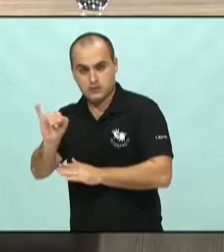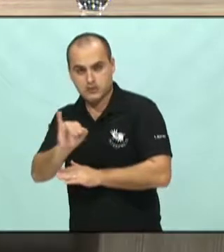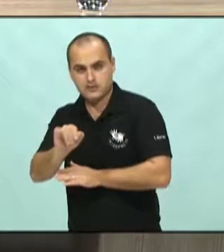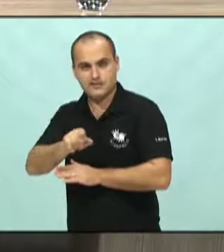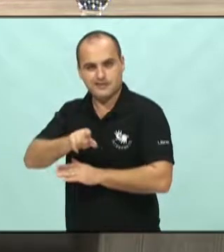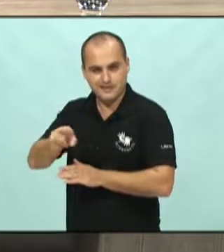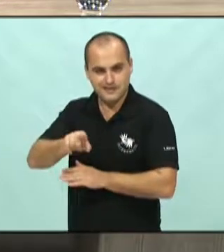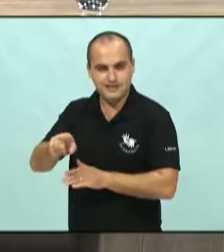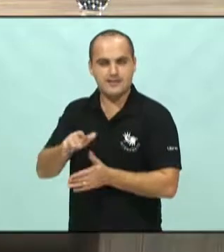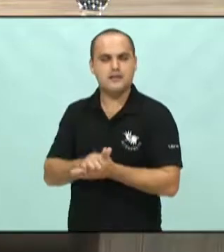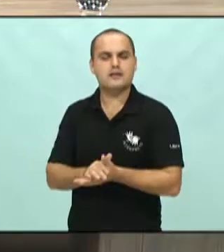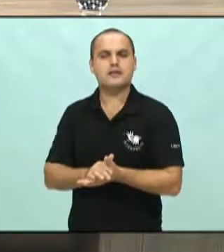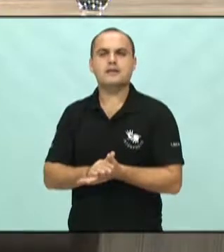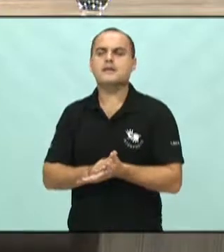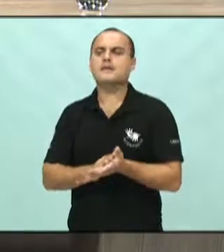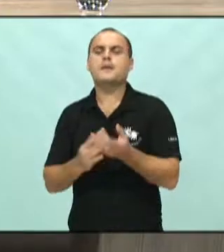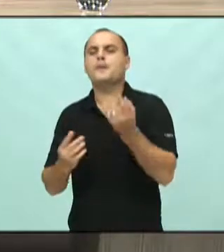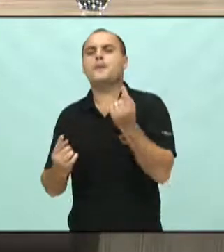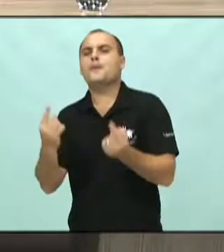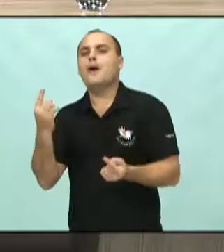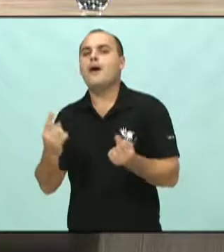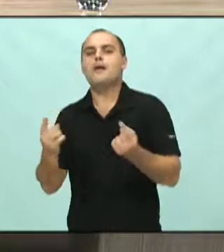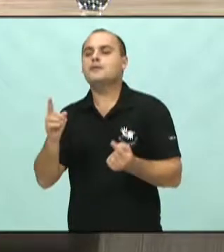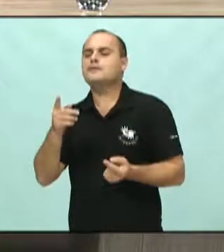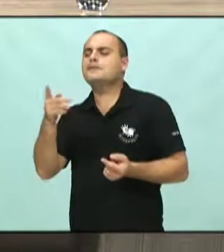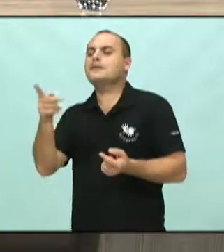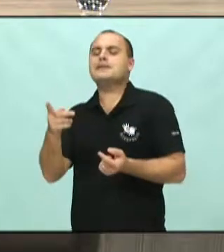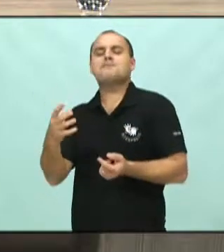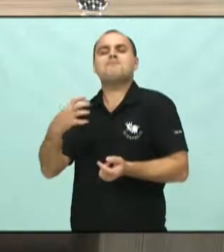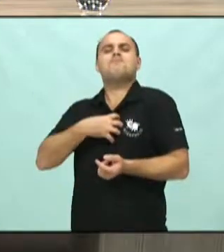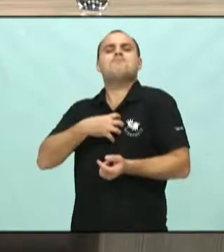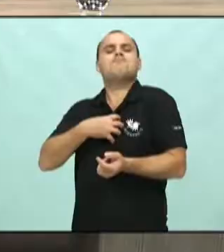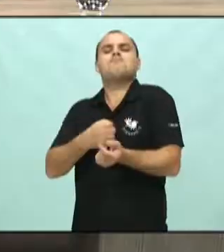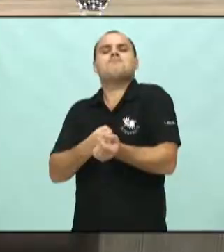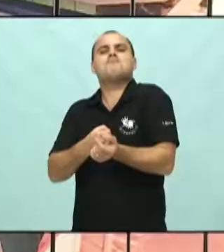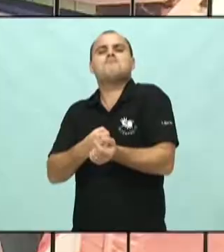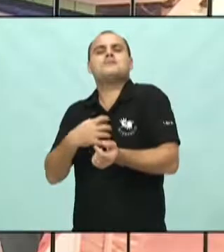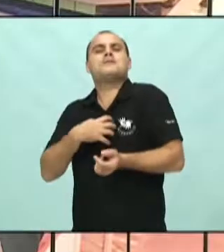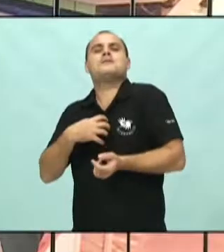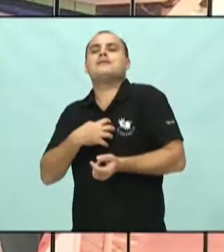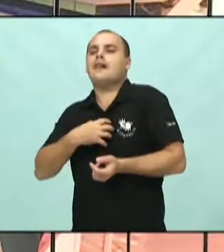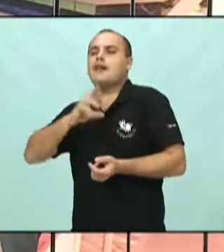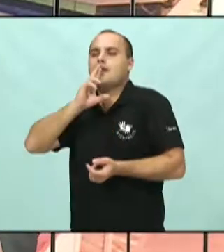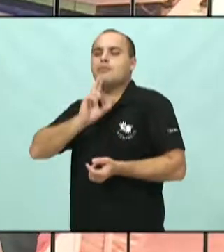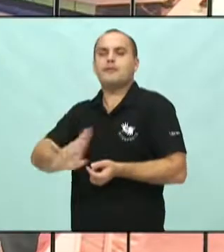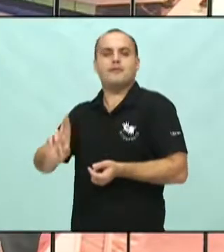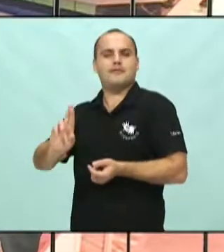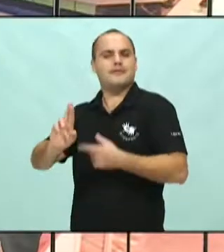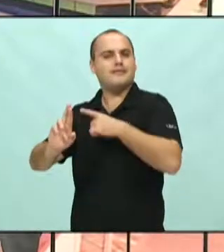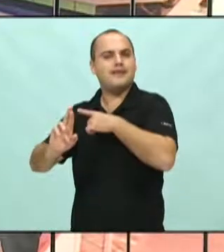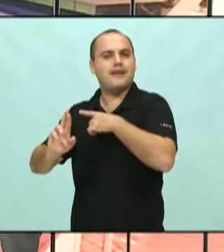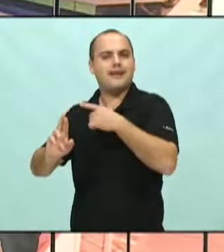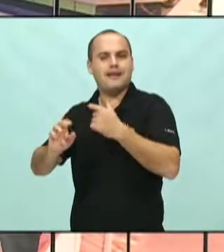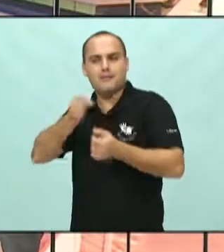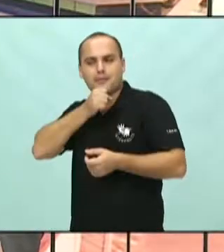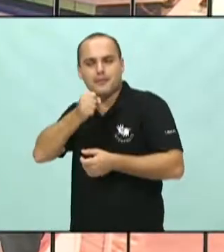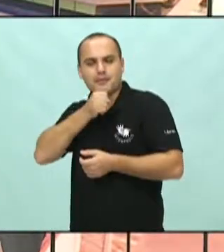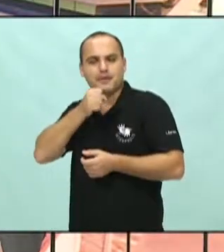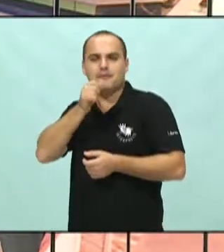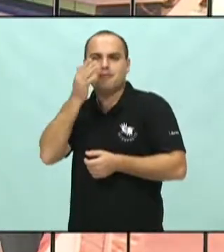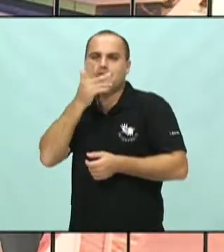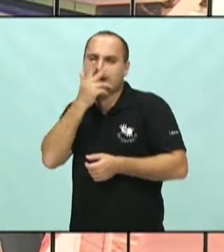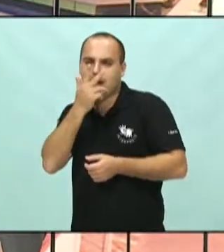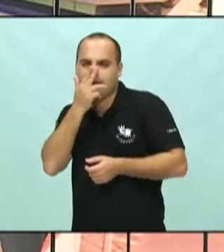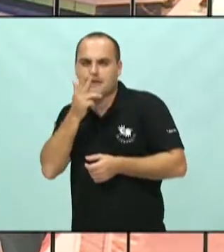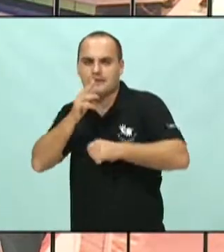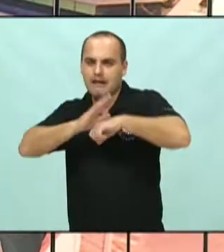Marcílio Dias. Qual é o sentimento que você percebeu nesses relatos? Eles ainda guardam o clube com carinho? Muitos